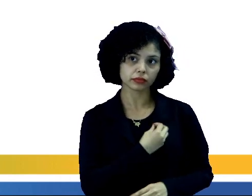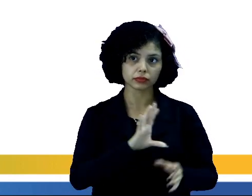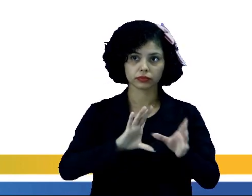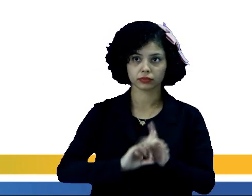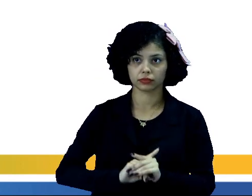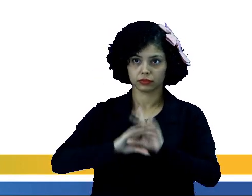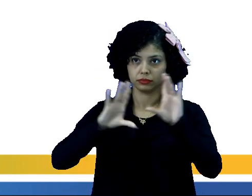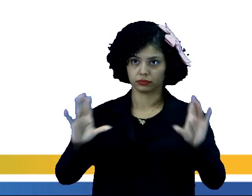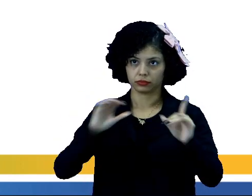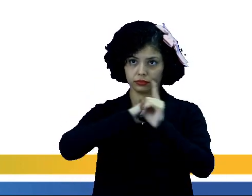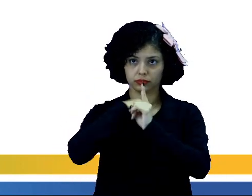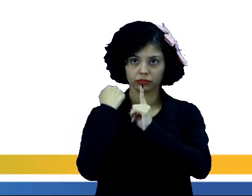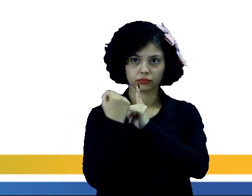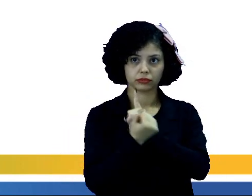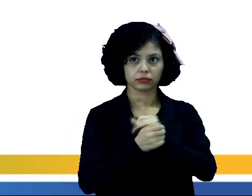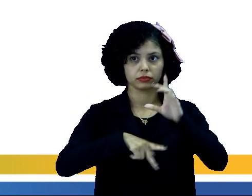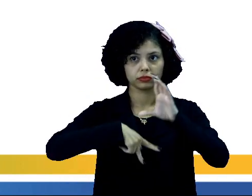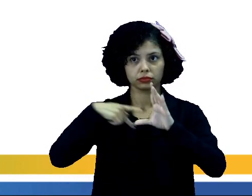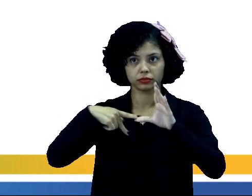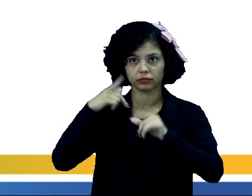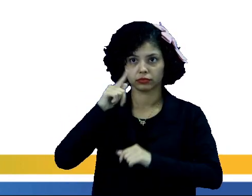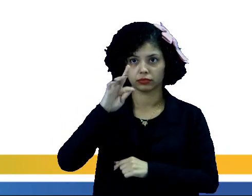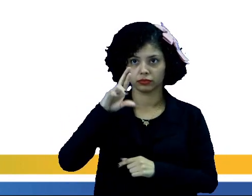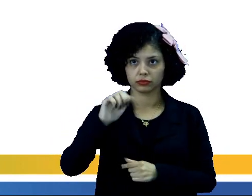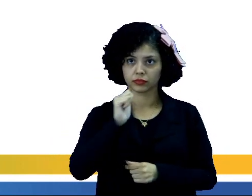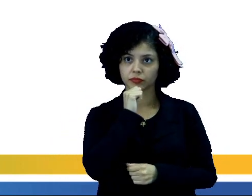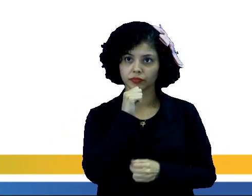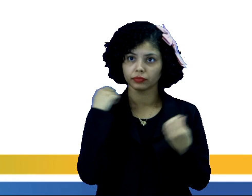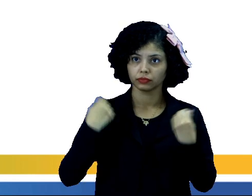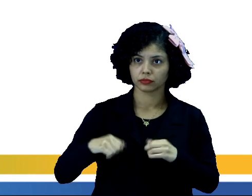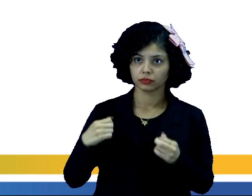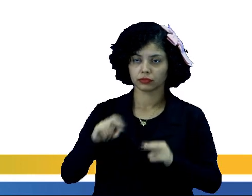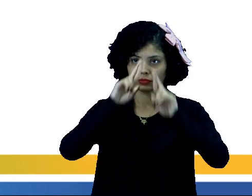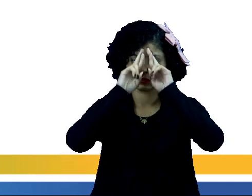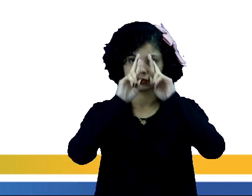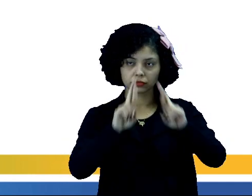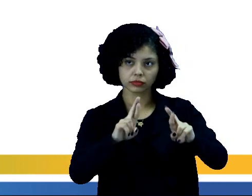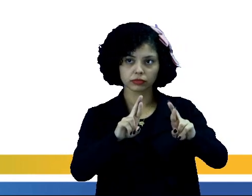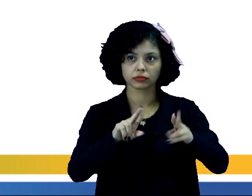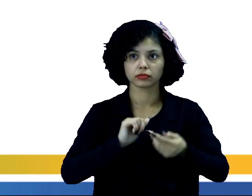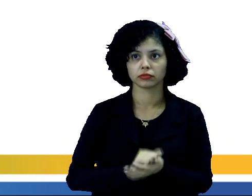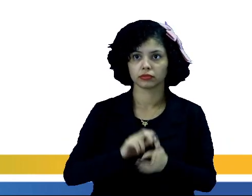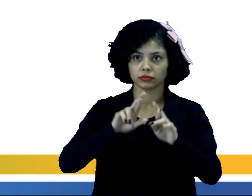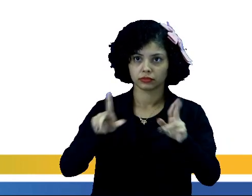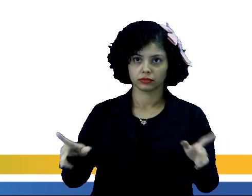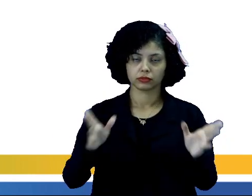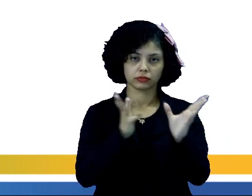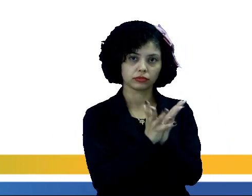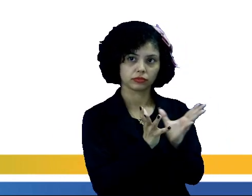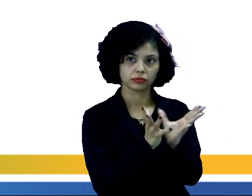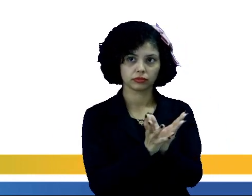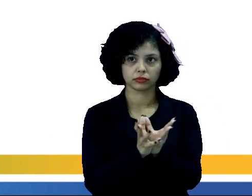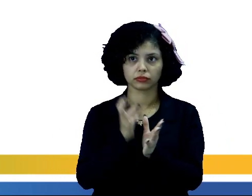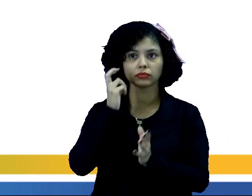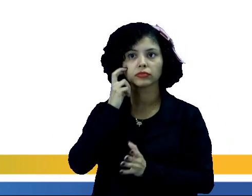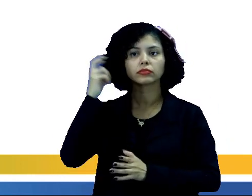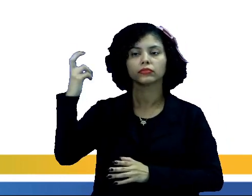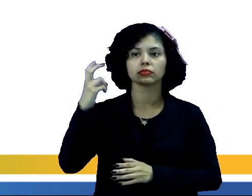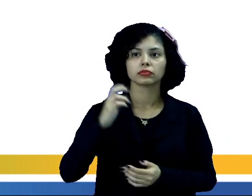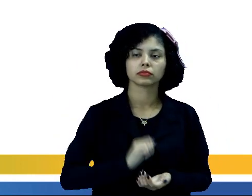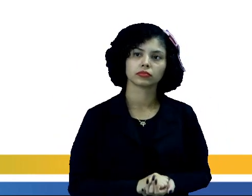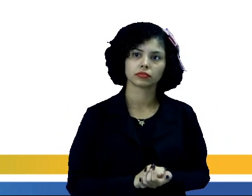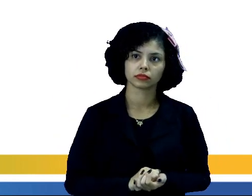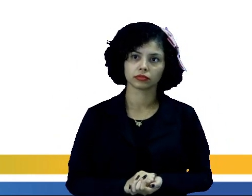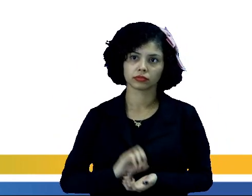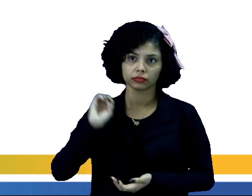Para viver democraticamente em uma sociedade plural, é preciso respeitar os diferentes grupos